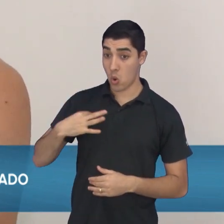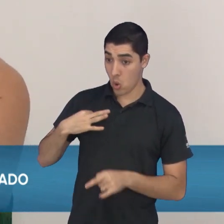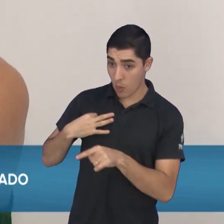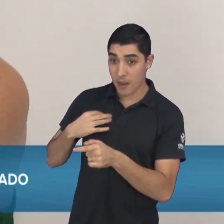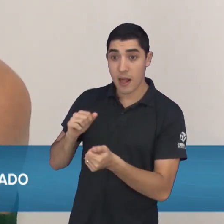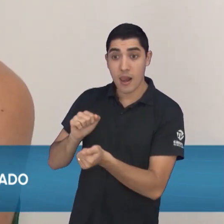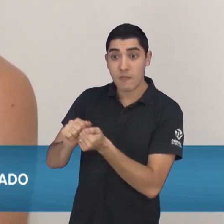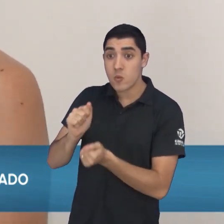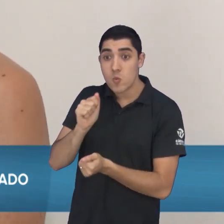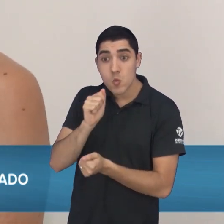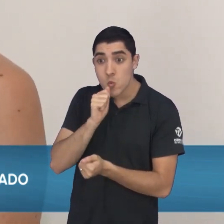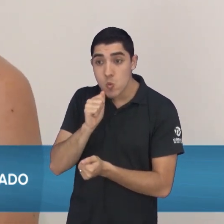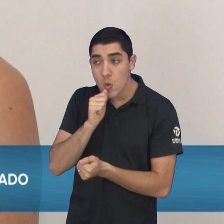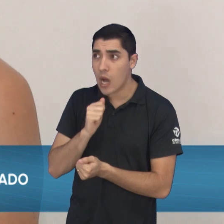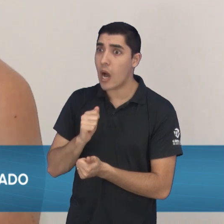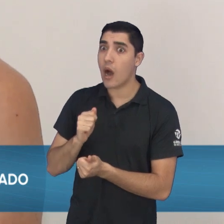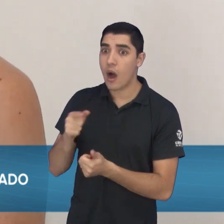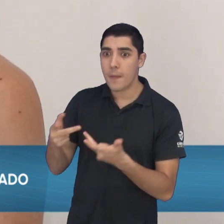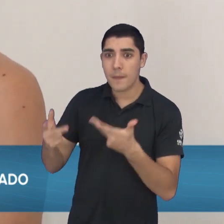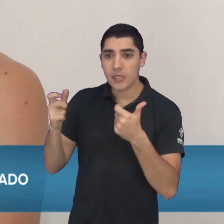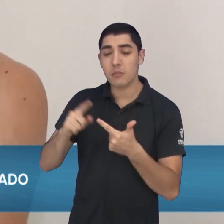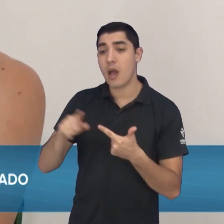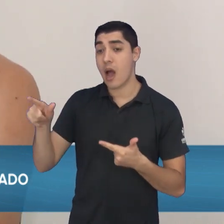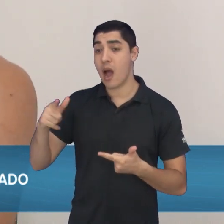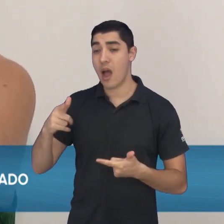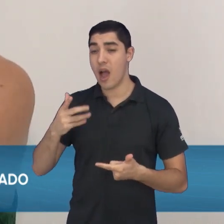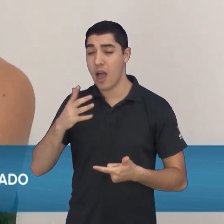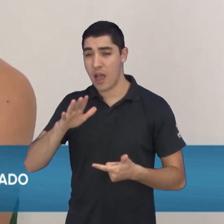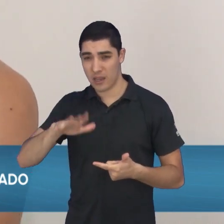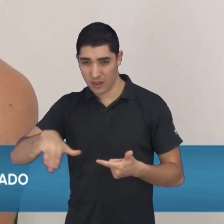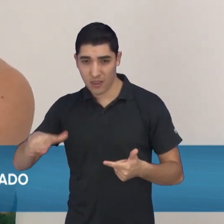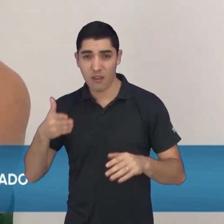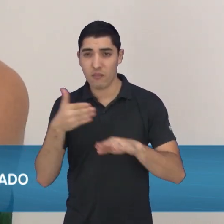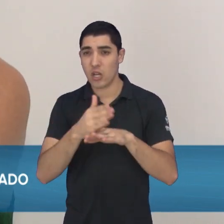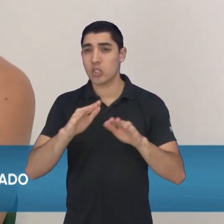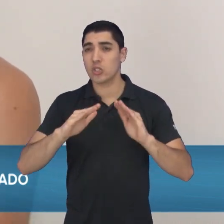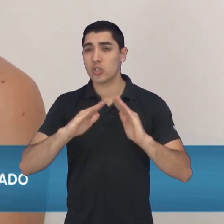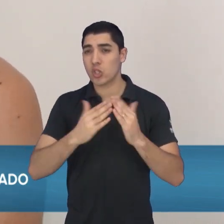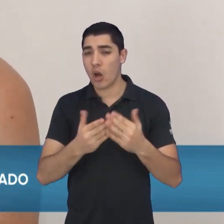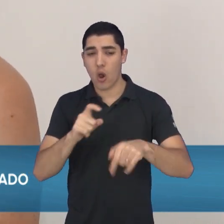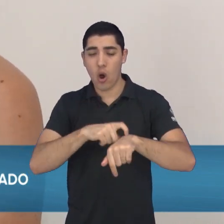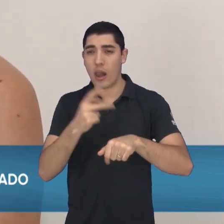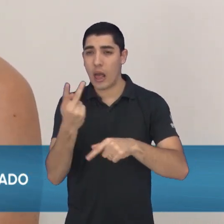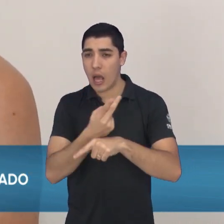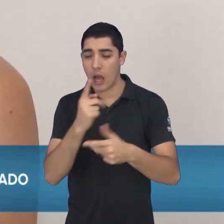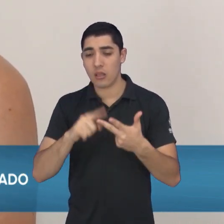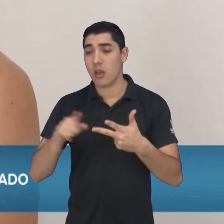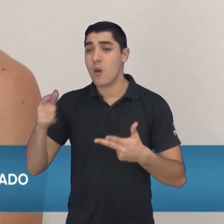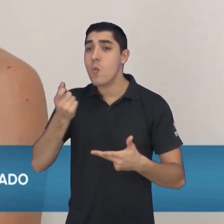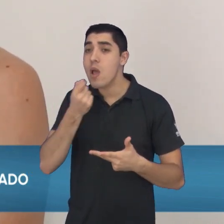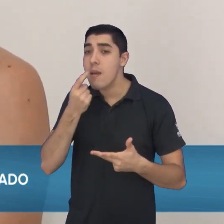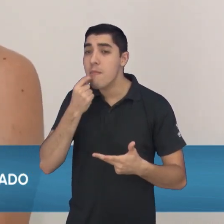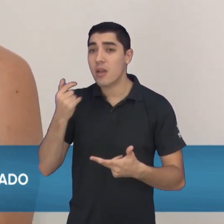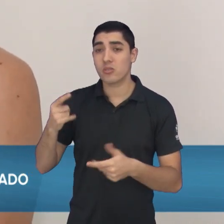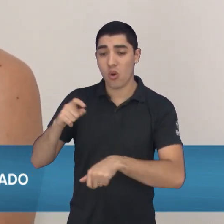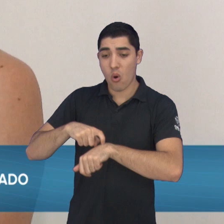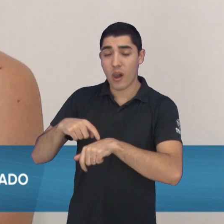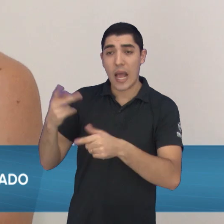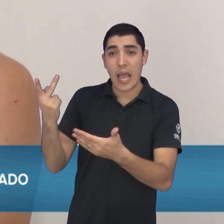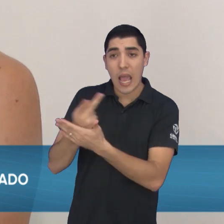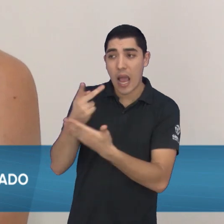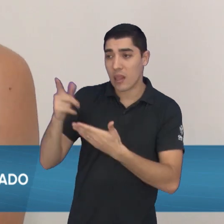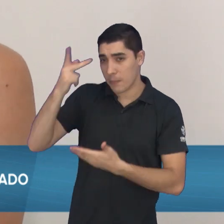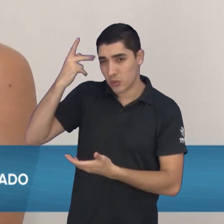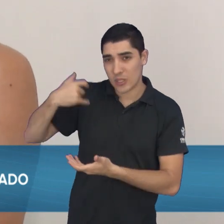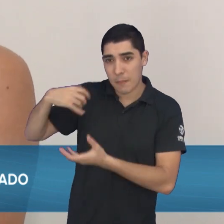a criança não está na escola no horário correto, o remédio da pessoa idosa não foi dado no horário correto. Então, a gente começa a